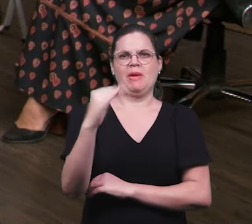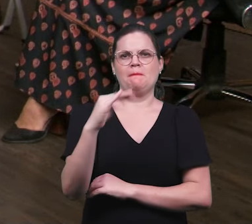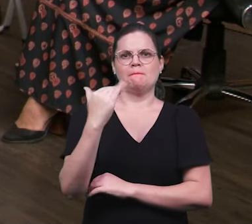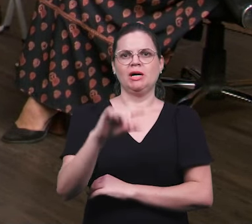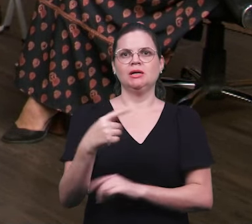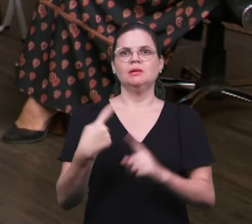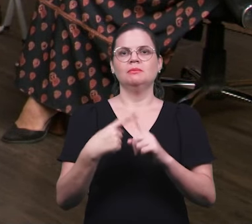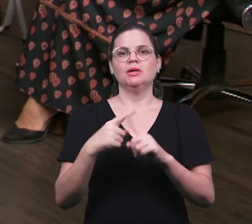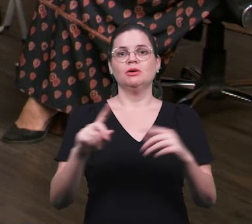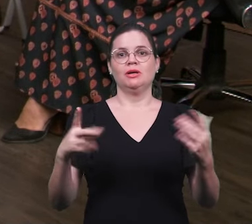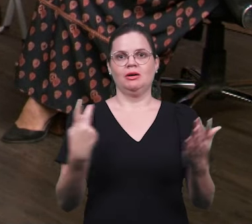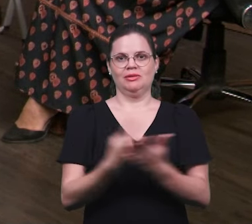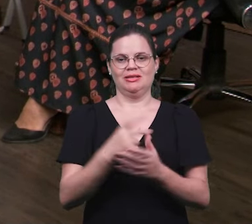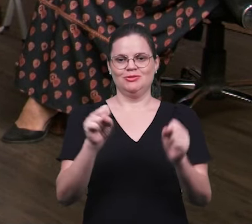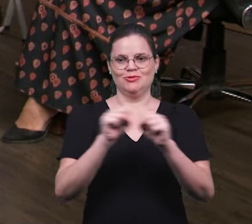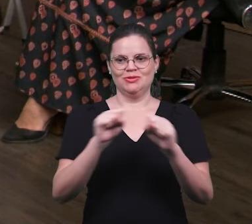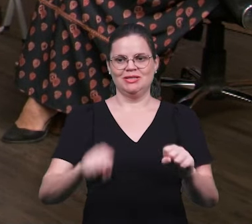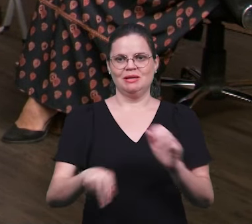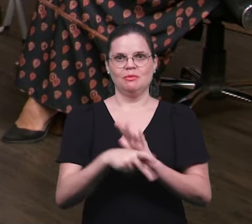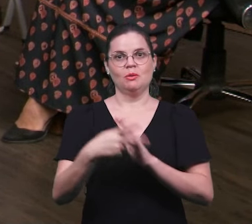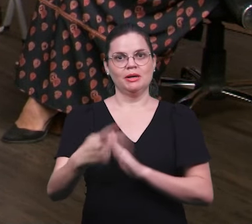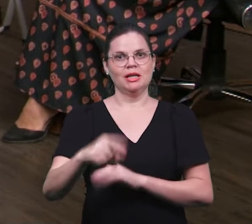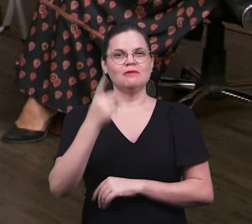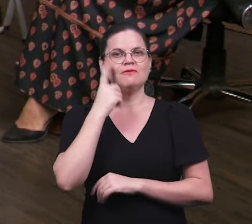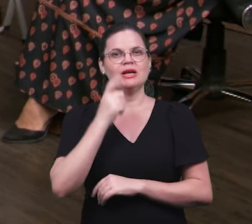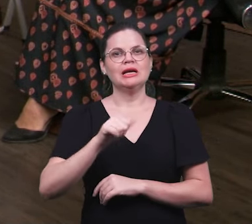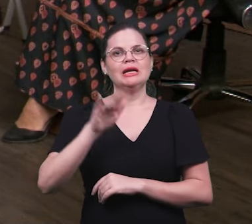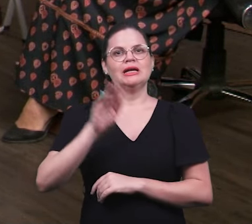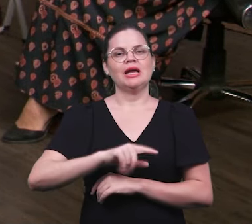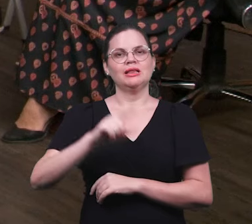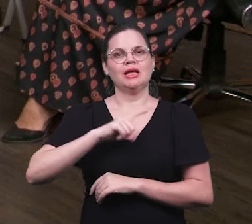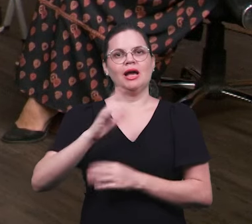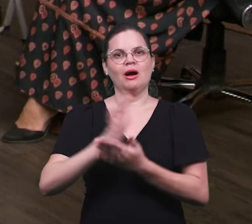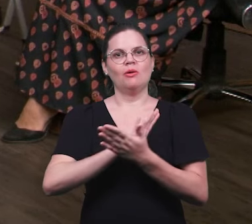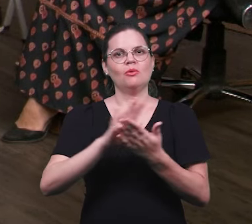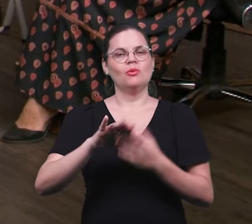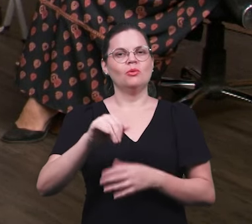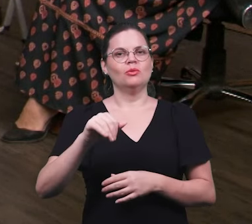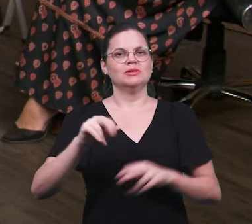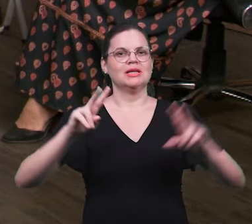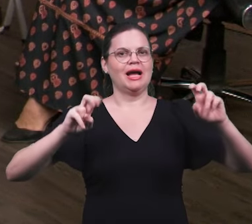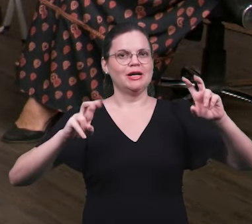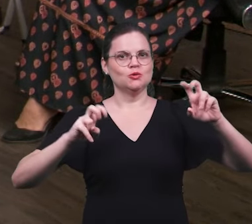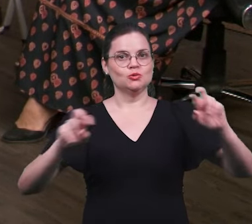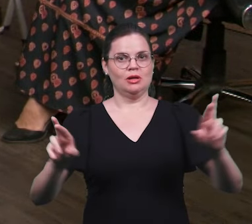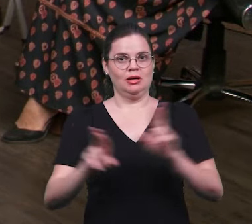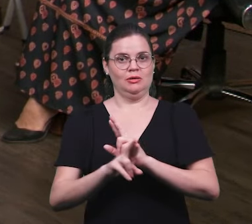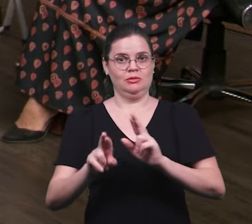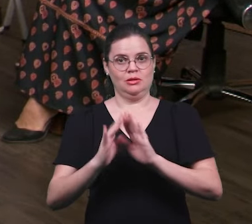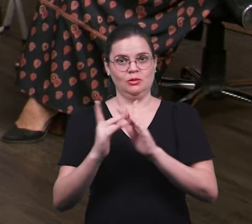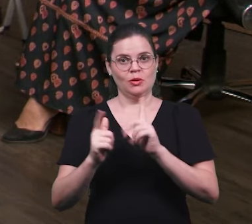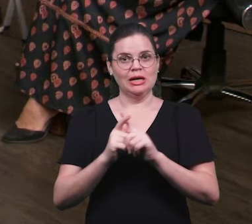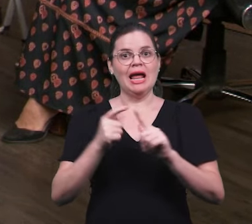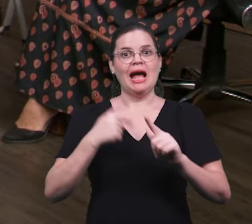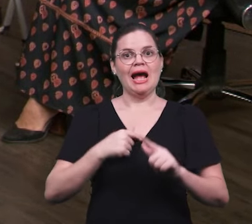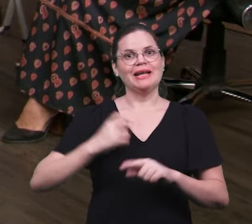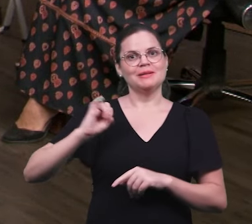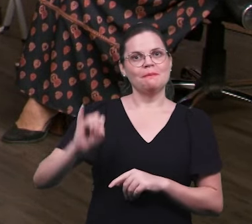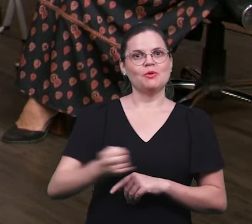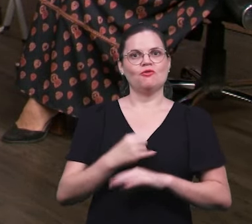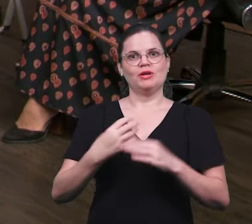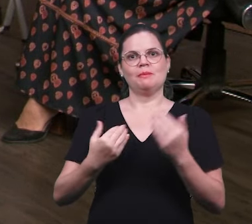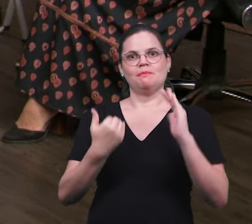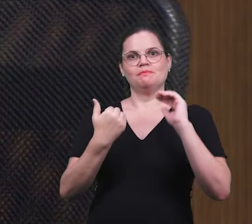o algoritmo faz essa filtragem, sim, ele vê que tem assuntos ali que ele fala... É relacionado, né? Que são relacionados ao que